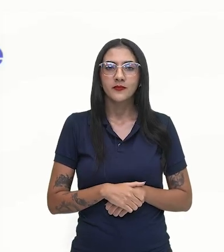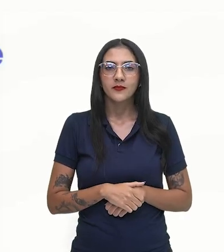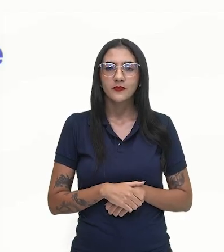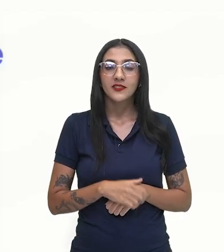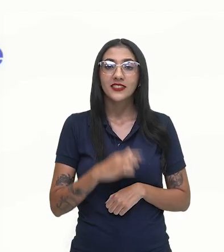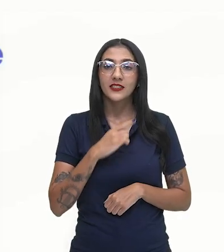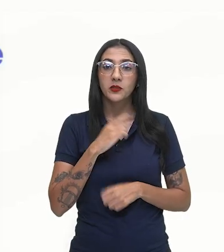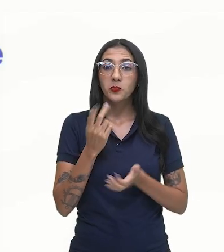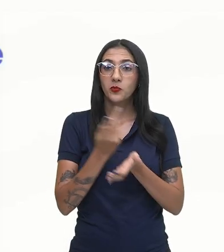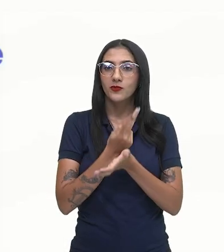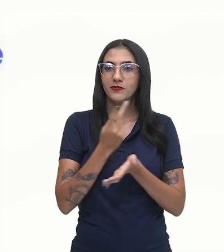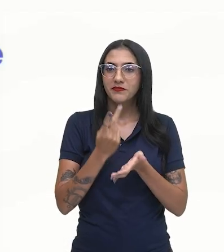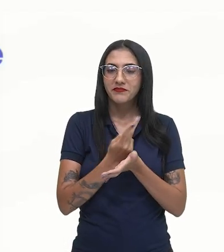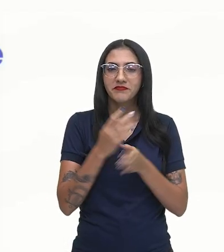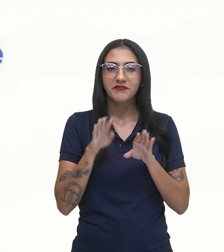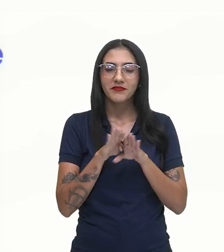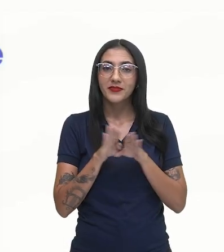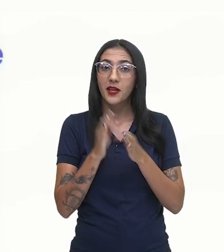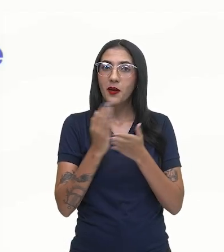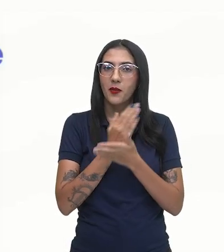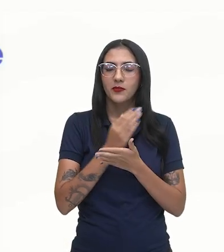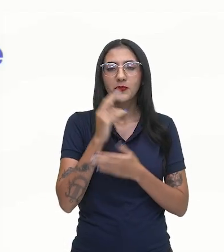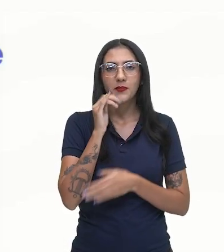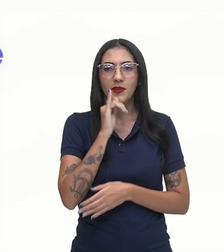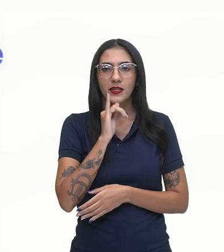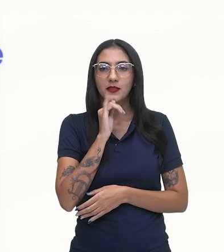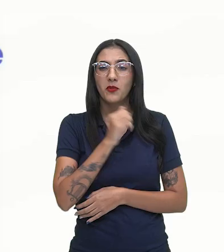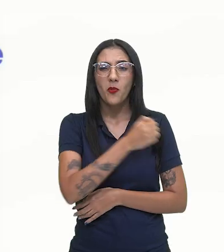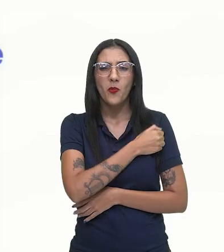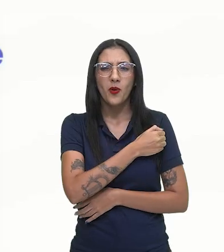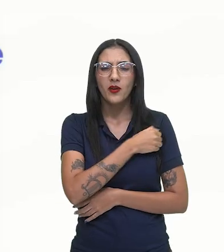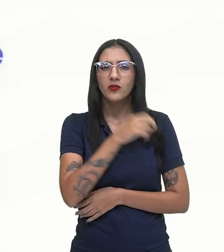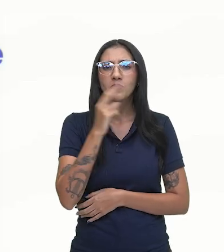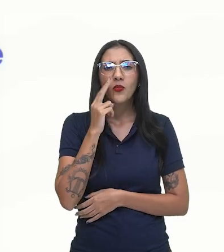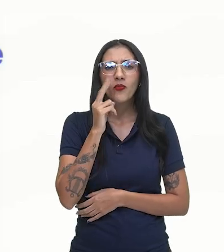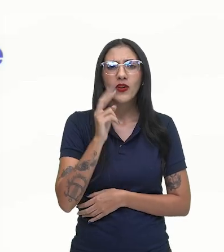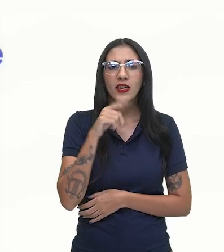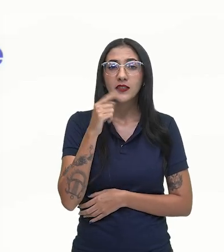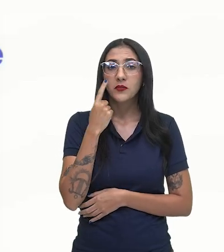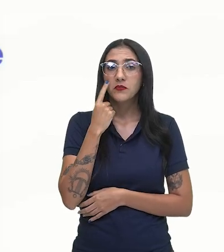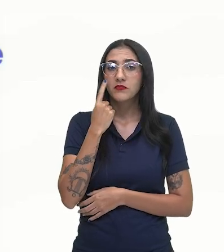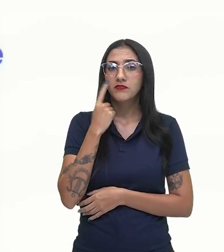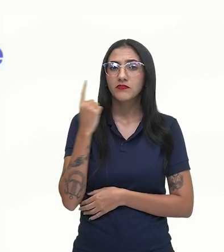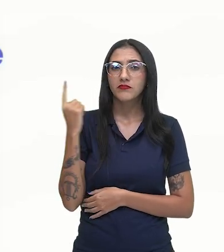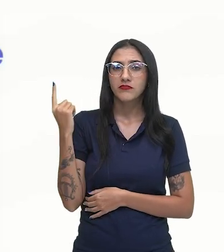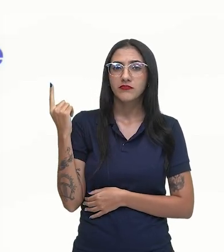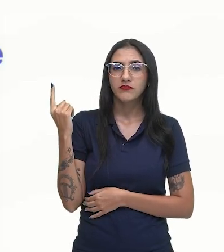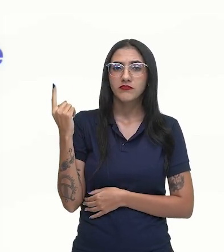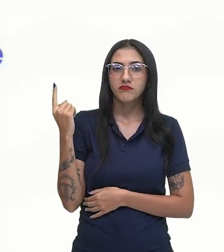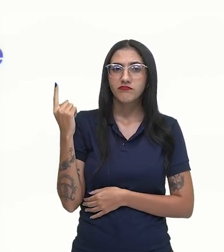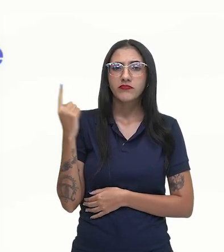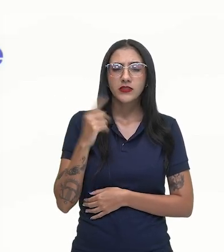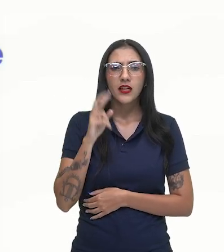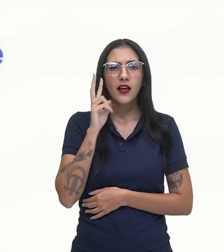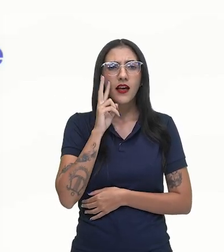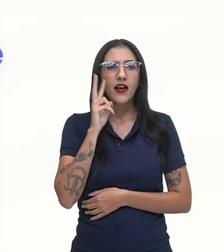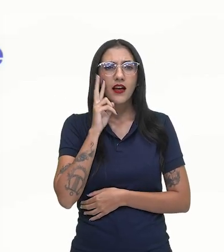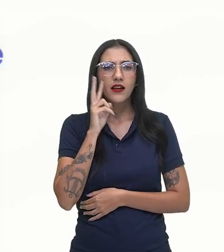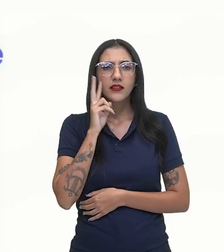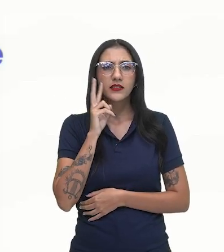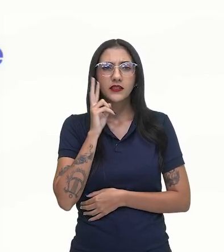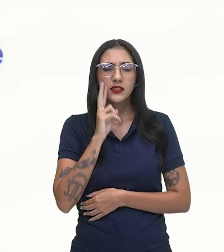muito comum deste aqui, né? O aluno vê e ainda fala assim, ele termina em consoante, vogal,